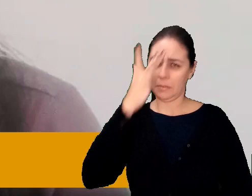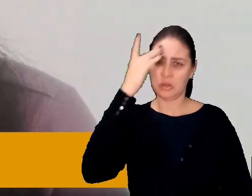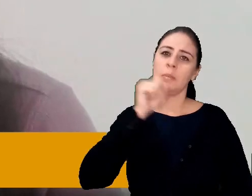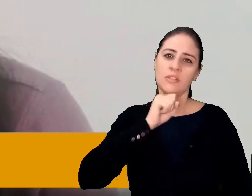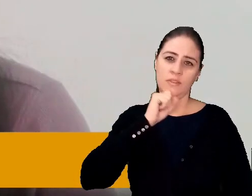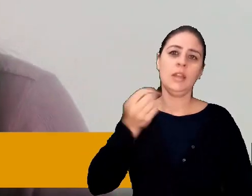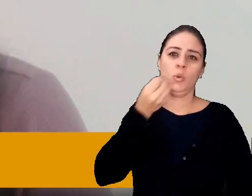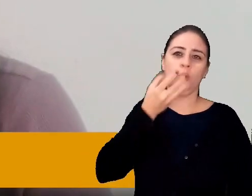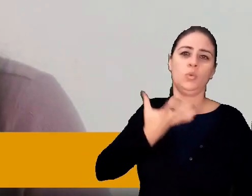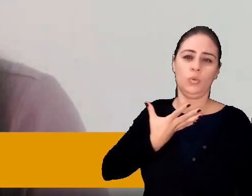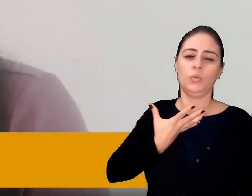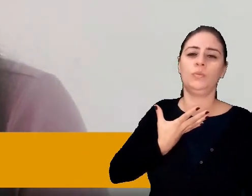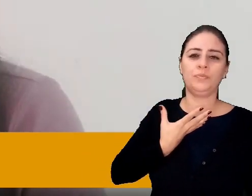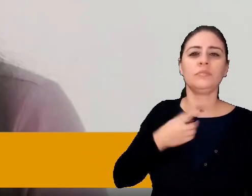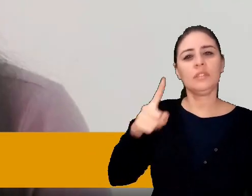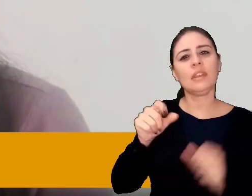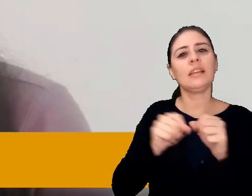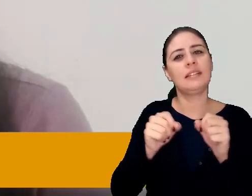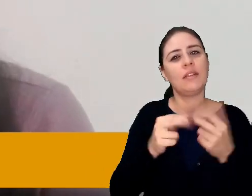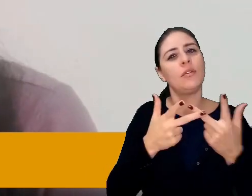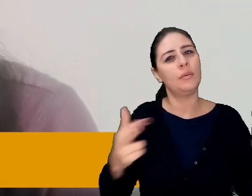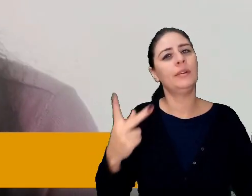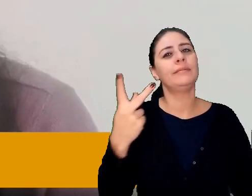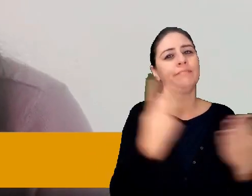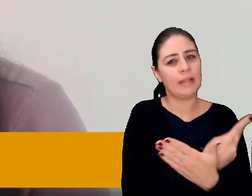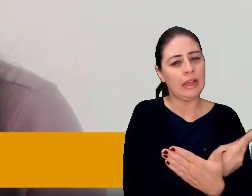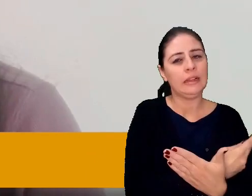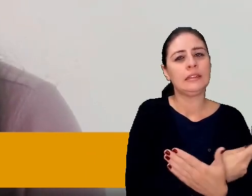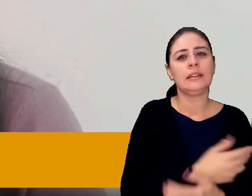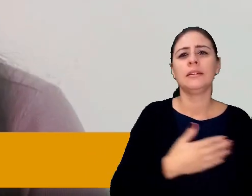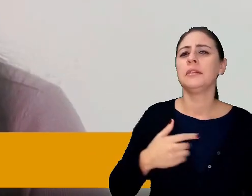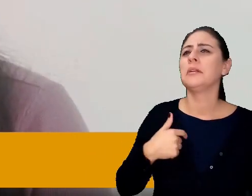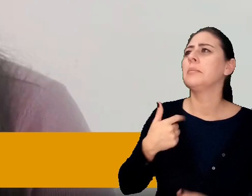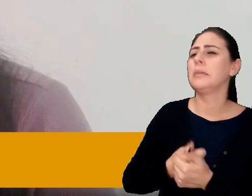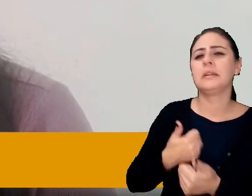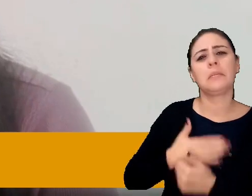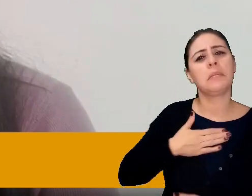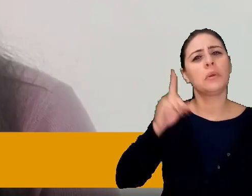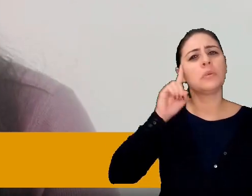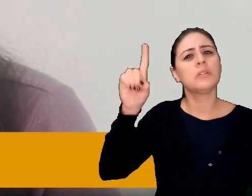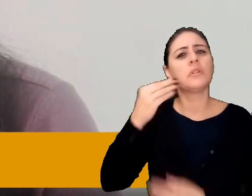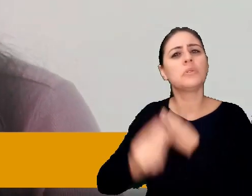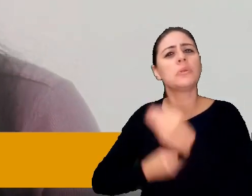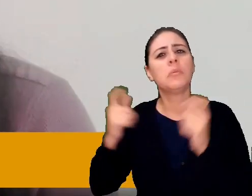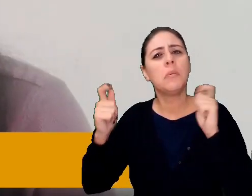me falaram, que eles fizeram algumas coisas que não estava certo, né? E eu falo, meu Deus, como que pode, né? A